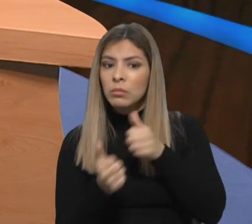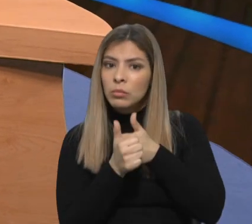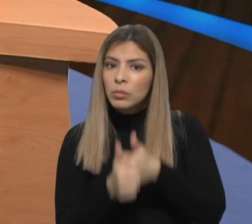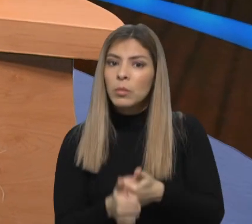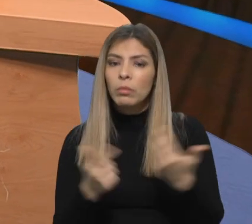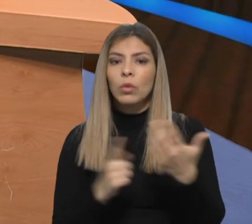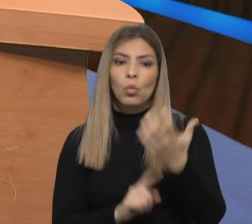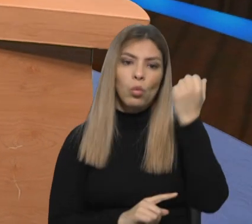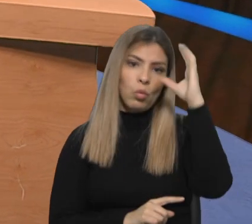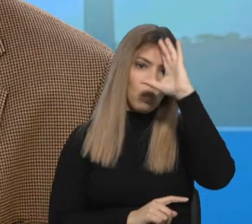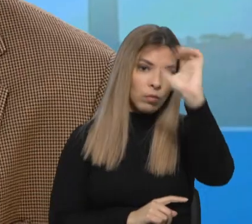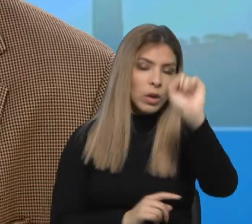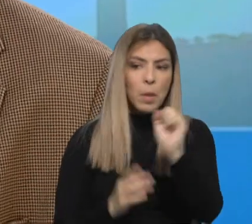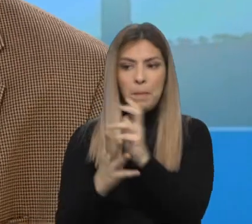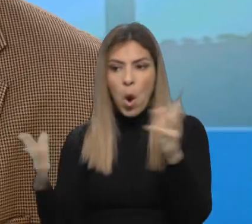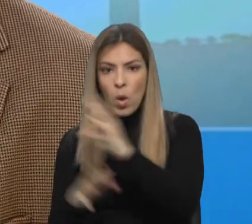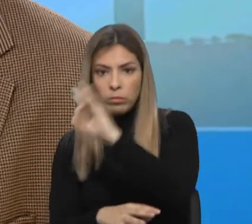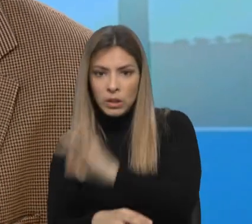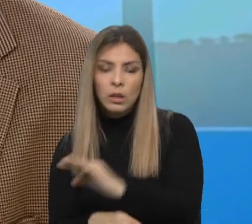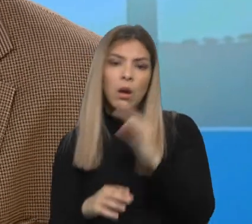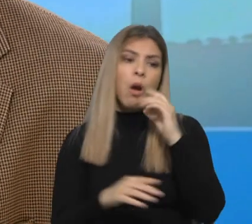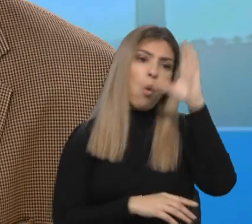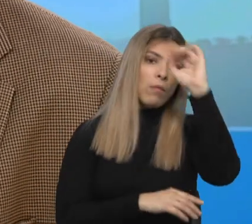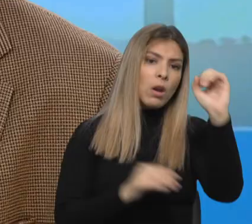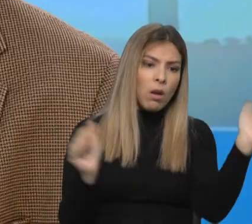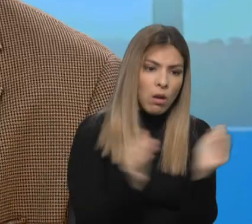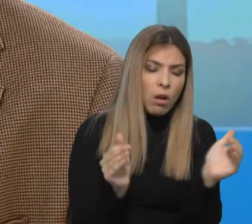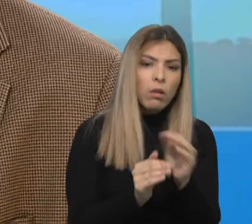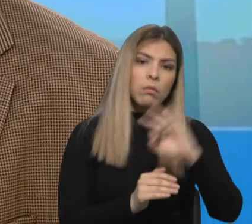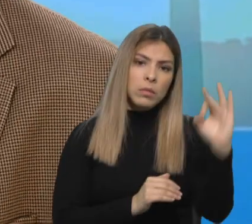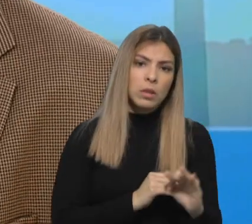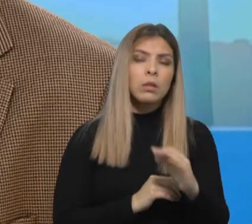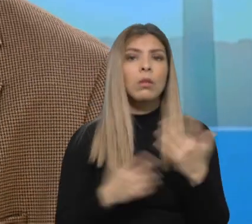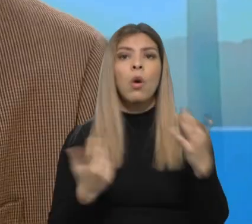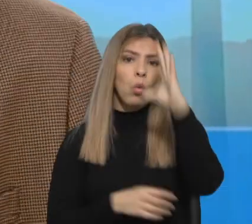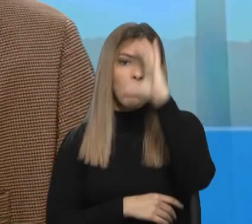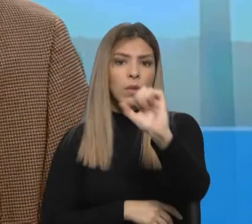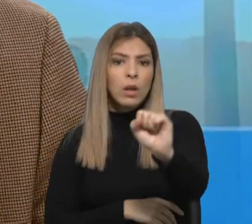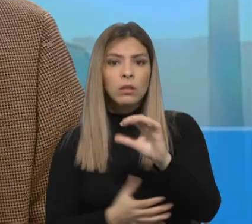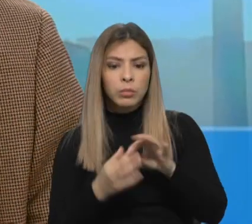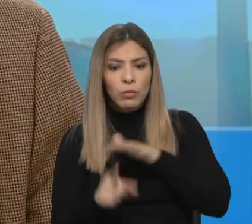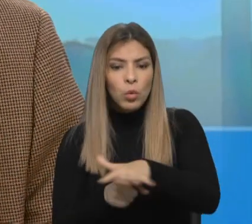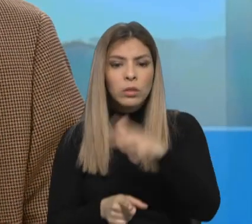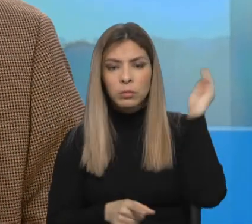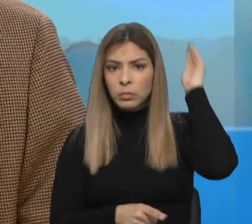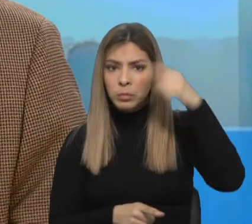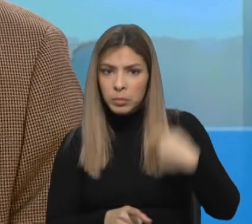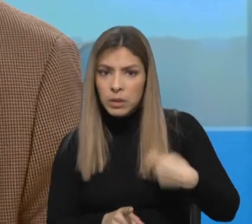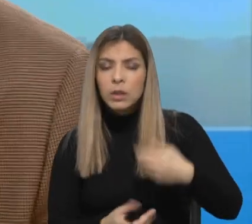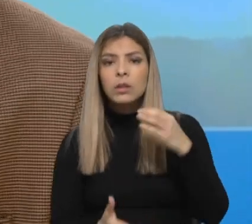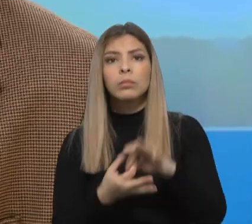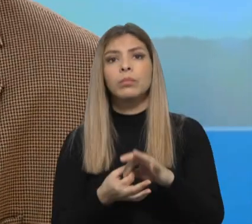governos maioritários, por governos minoritários, por governos de iniciativa presidencial, tivemos governos provisórios na